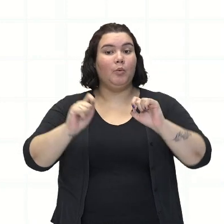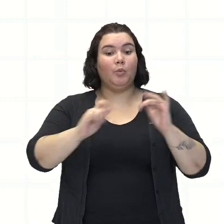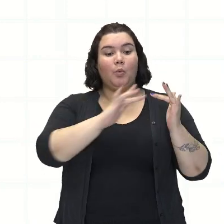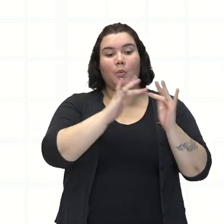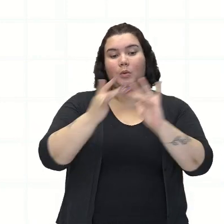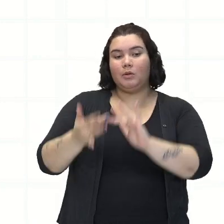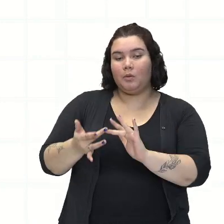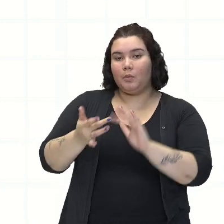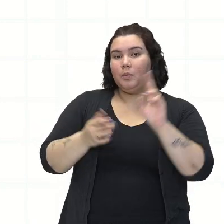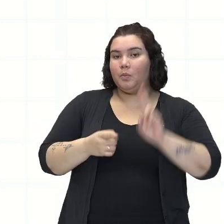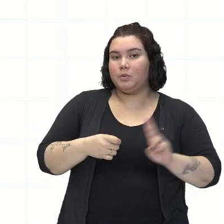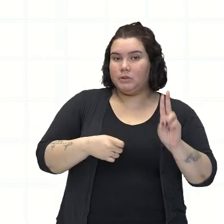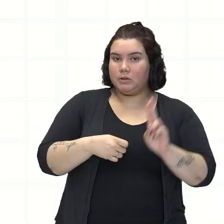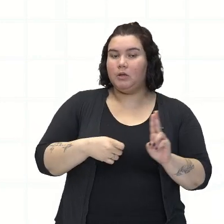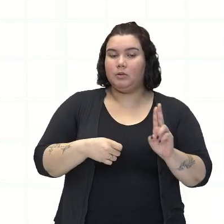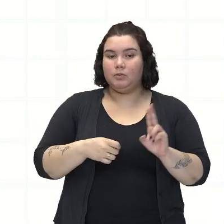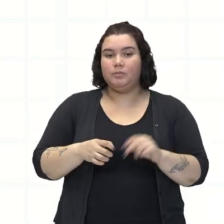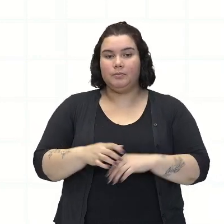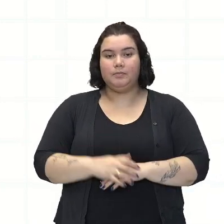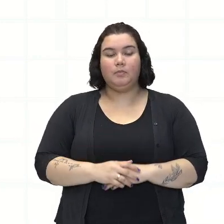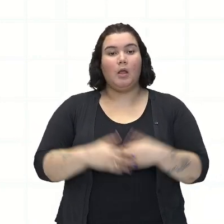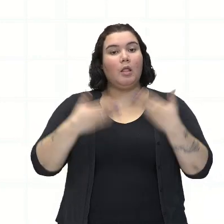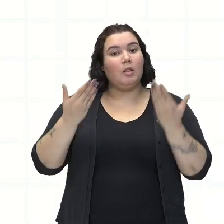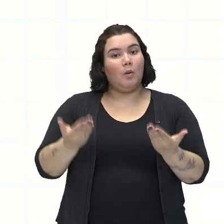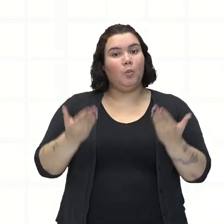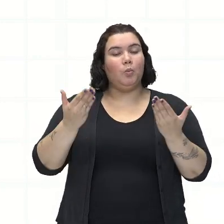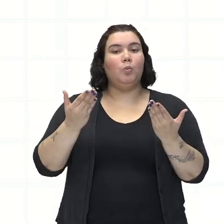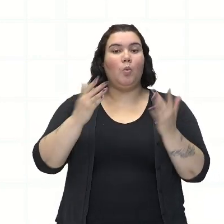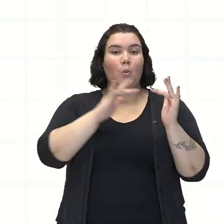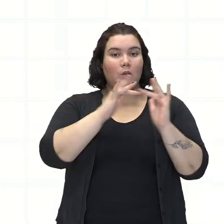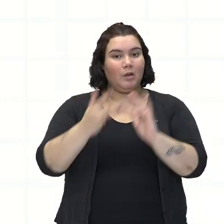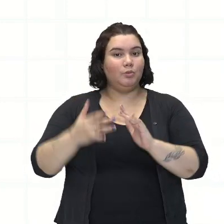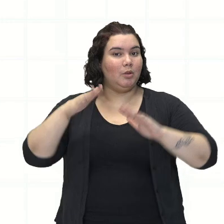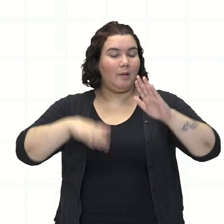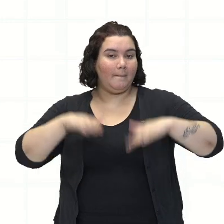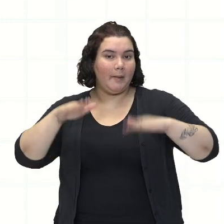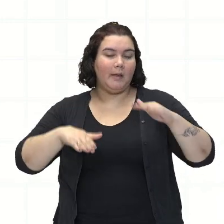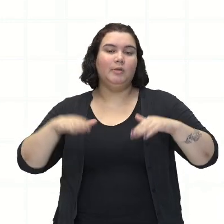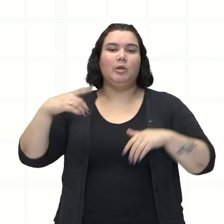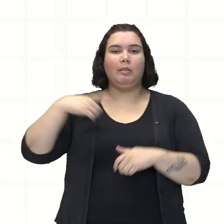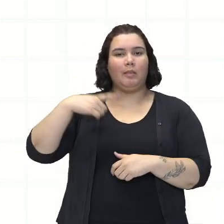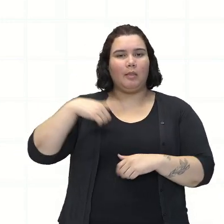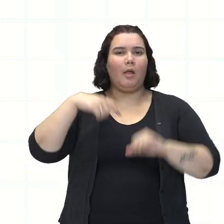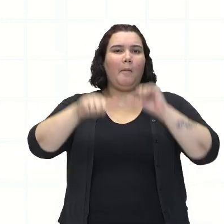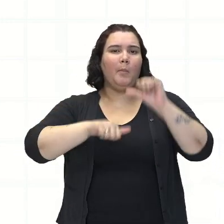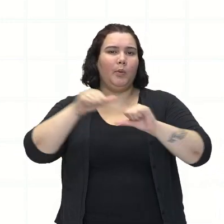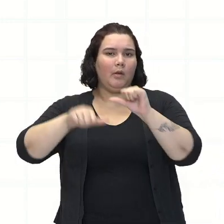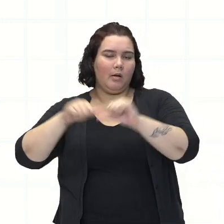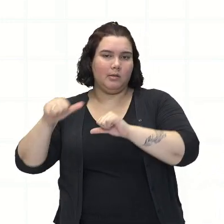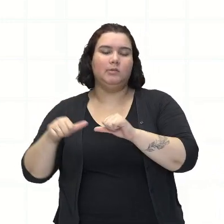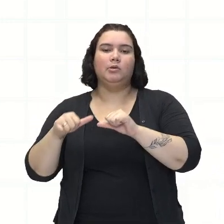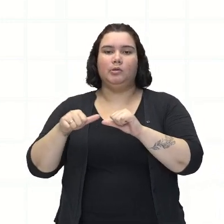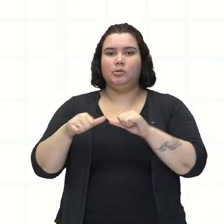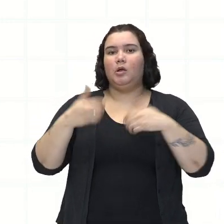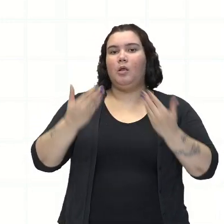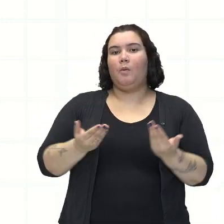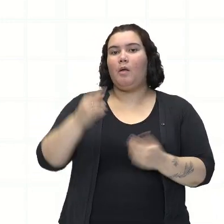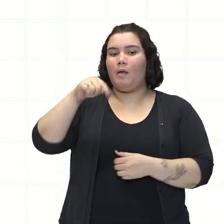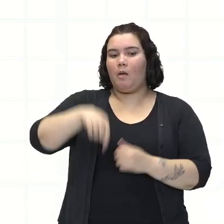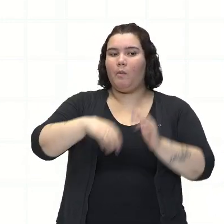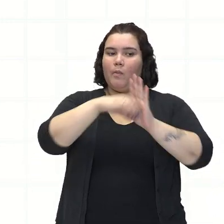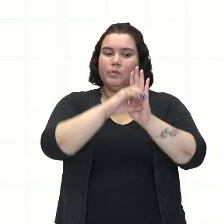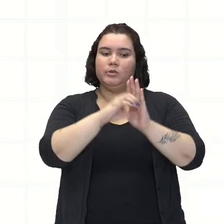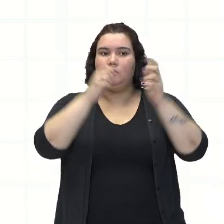em que forem utilizados. Então, dependendo do contexto, haverá mudanças. É isso que esse conceito